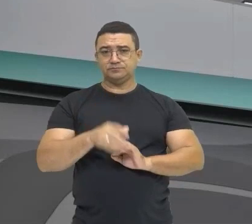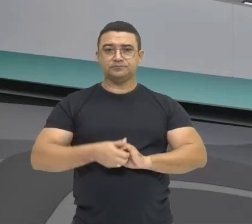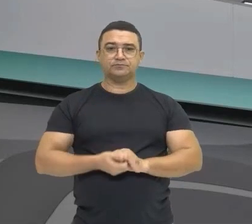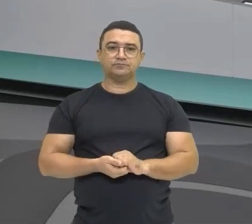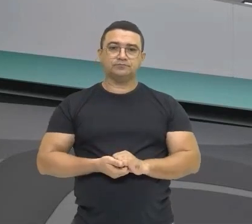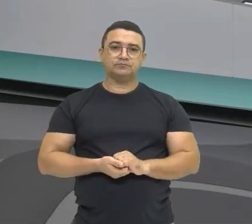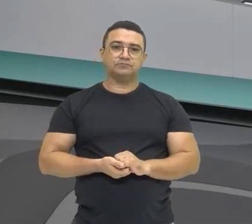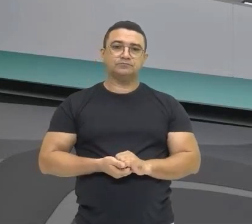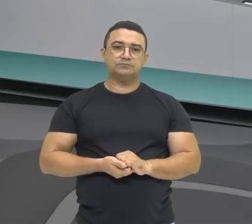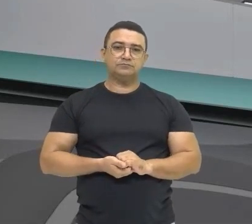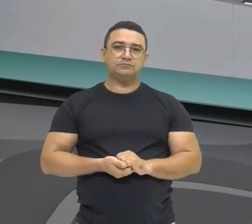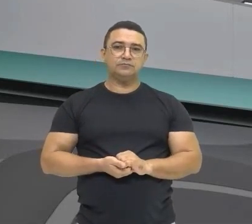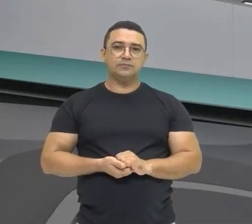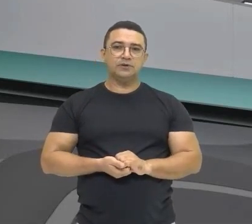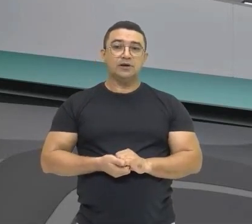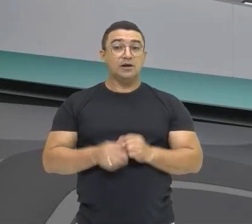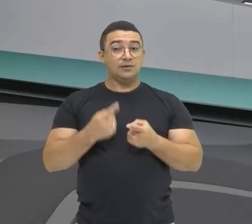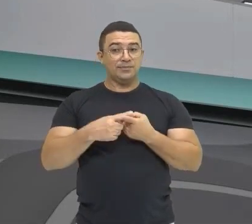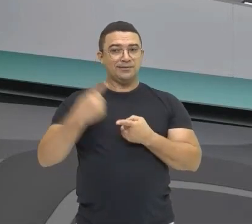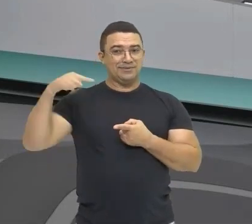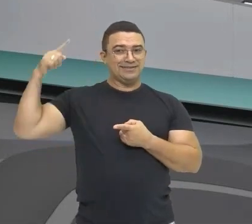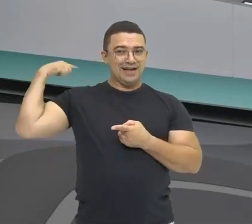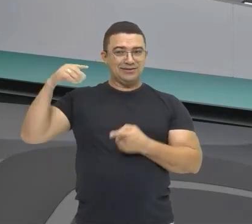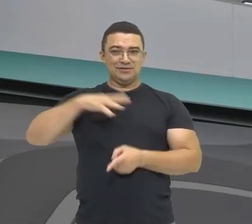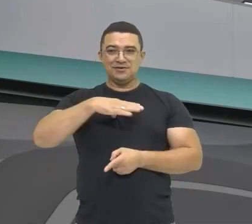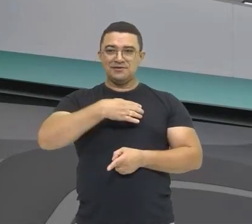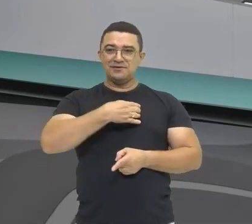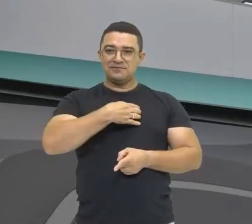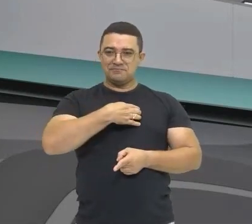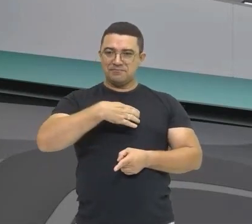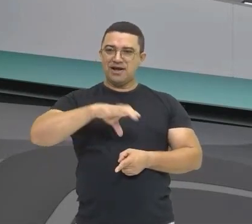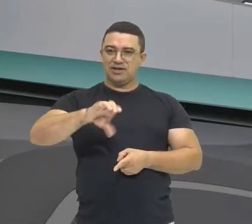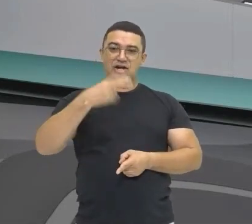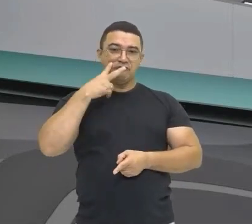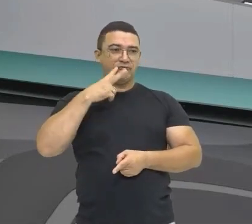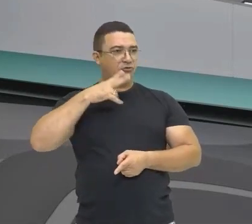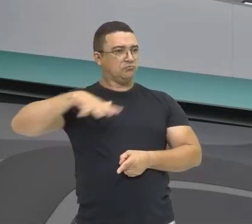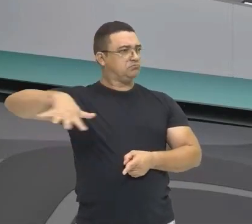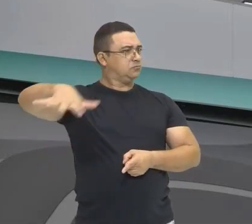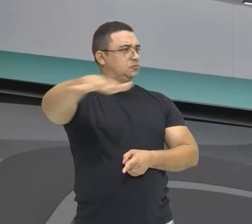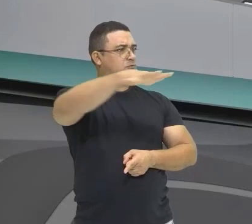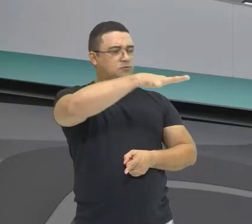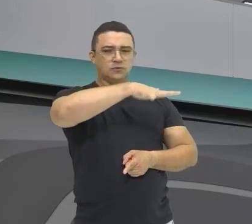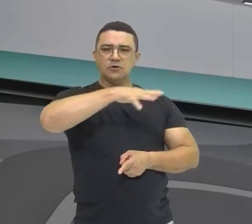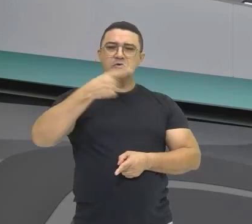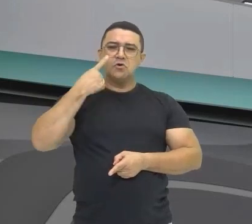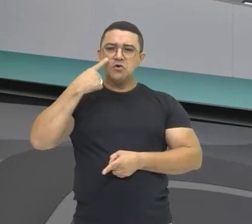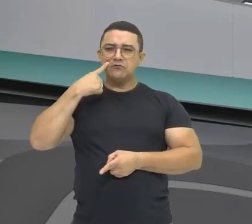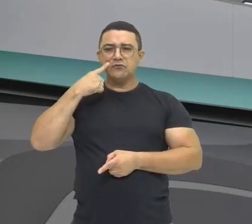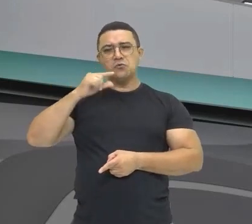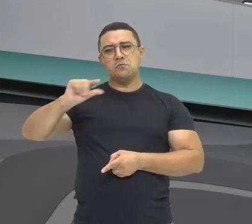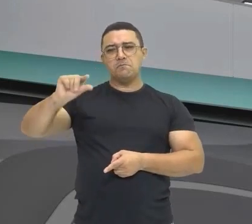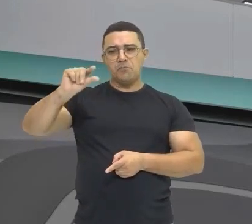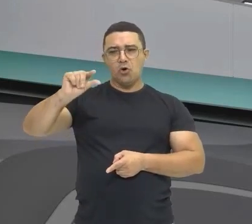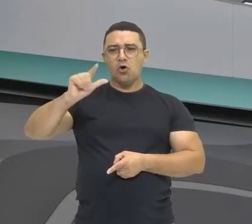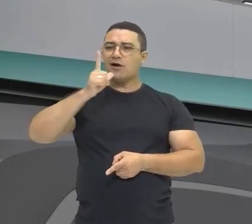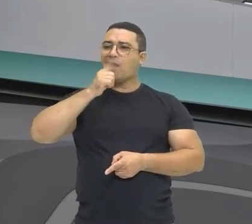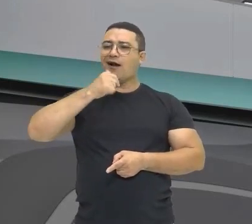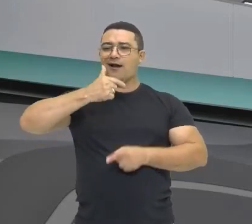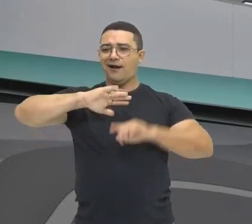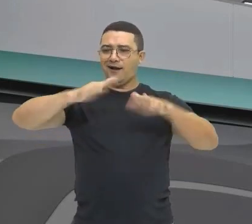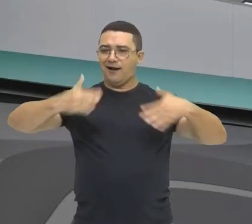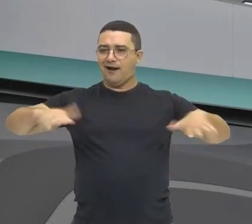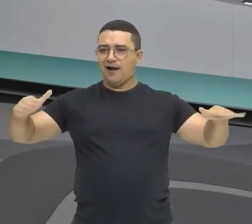ele desembarcou lá no litoral da Bahia, né, o que ele viu? Aquela enseada, né, aquela coisa, ele acha que não tinha muito. Eles ainda não